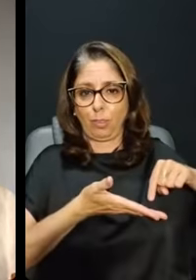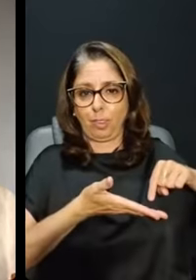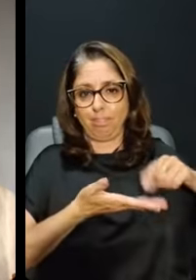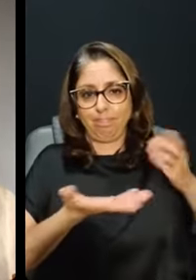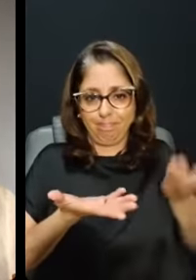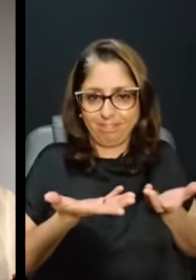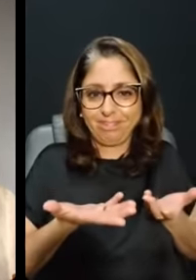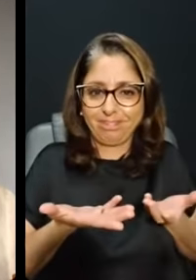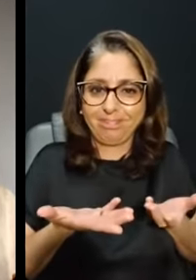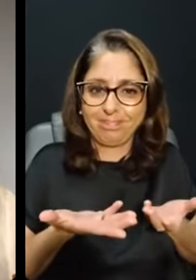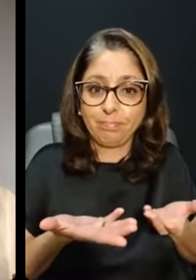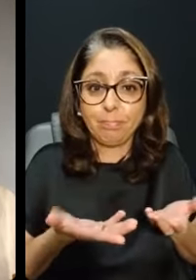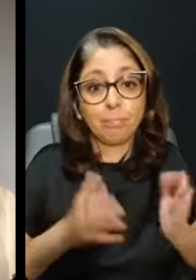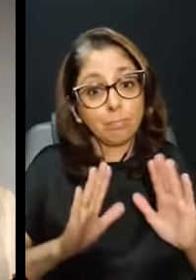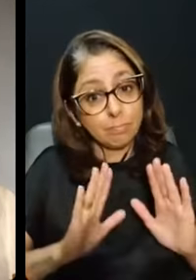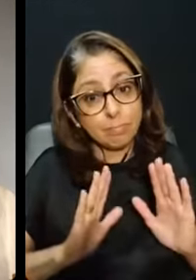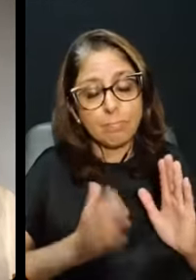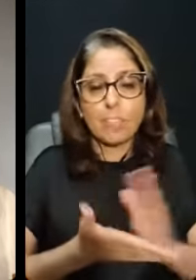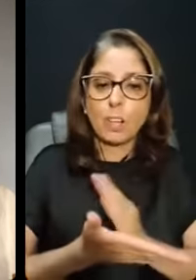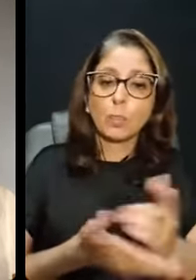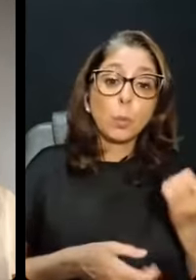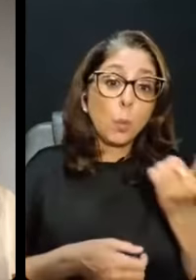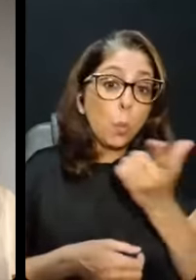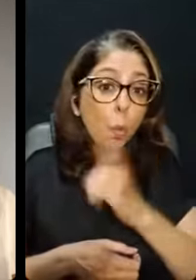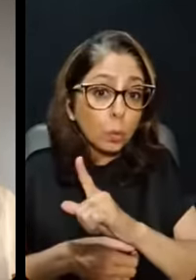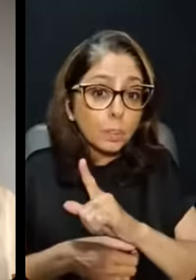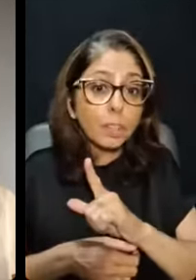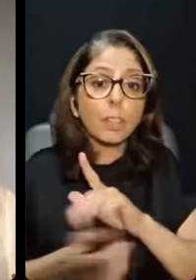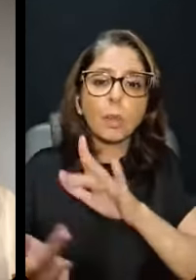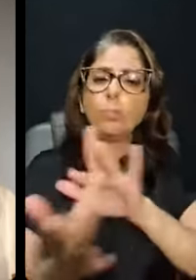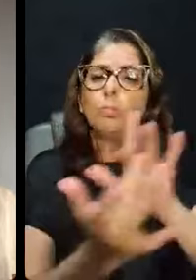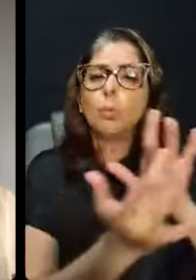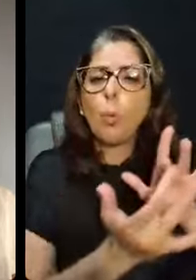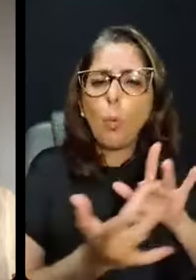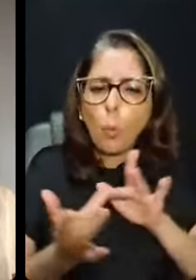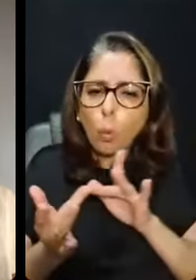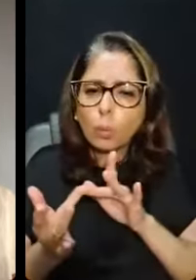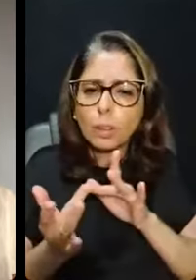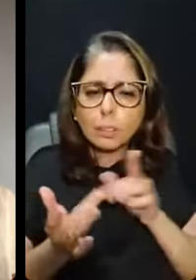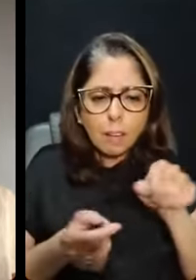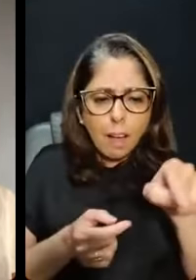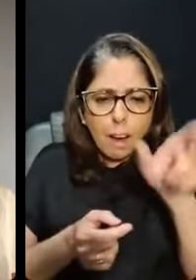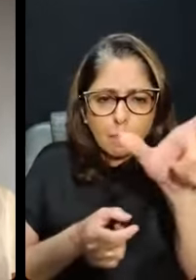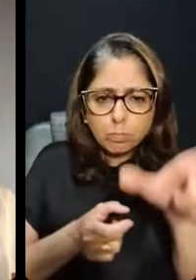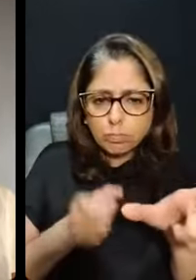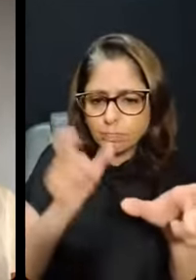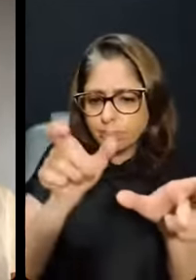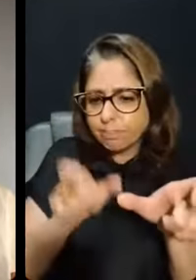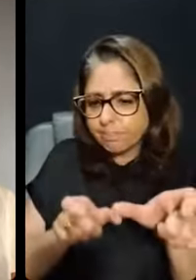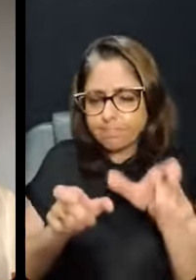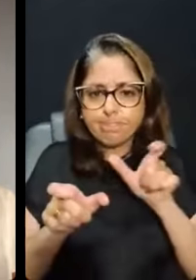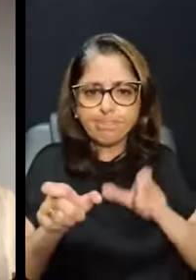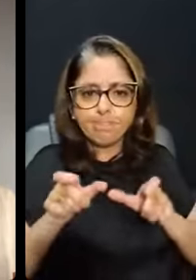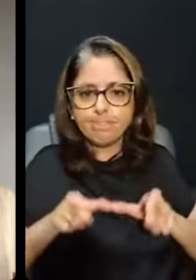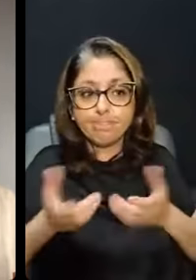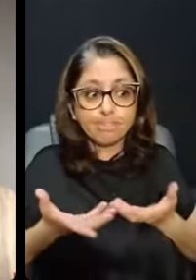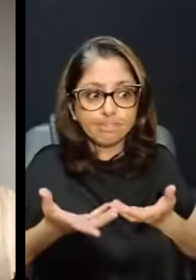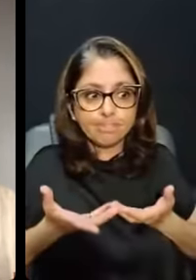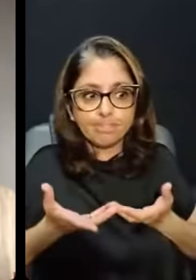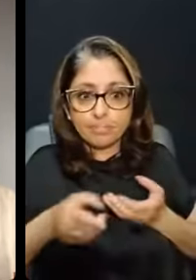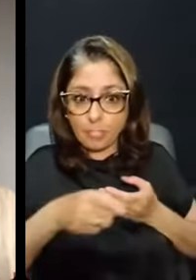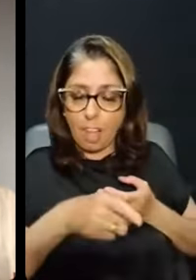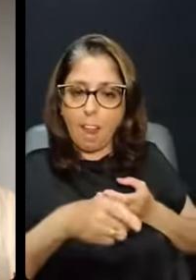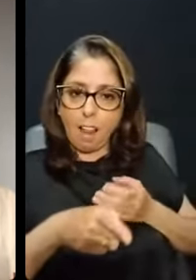já estabelece também a possibilidade de novos contratos. Então, uma pessoa que tem alguma dificuldade, ela saber que não vai